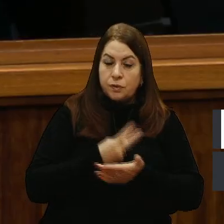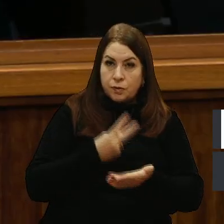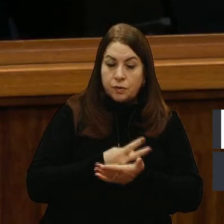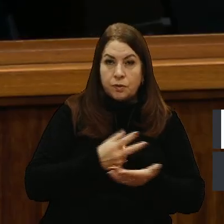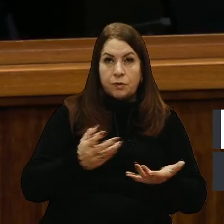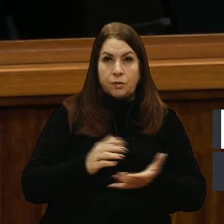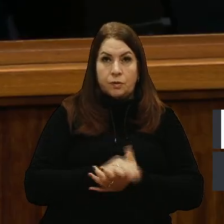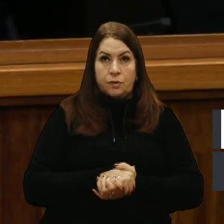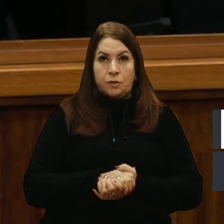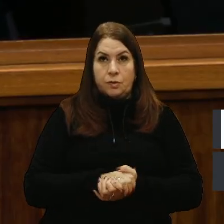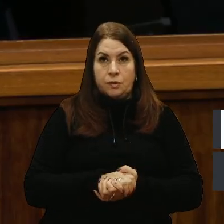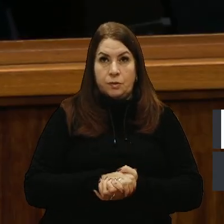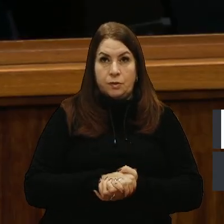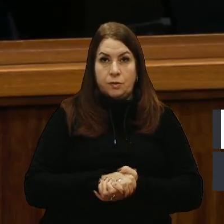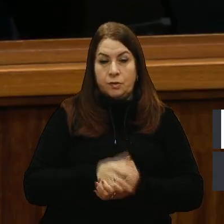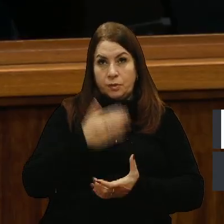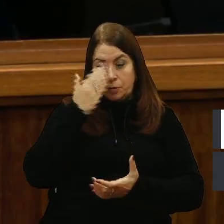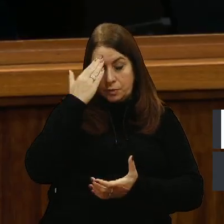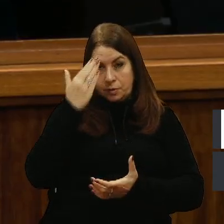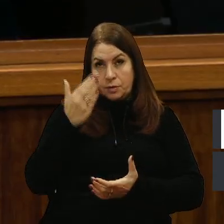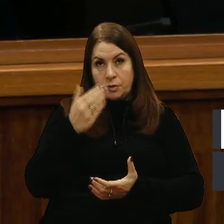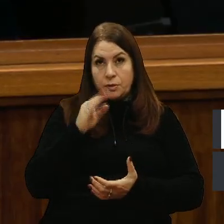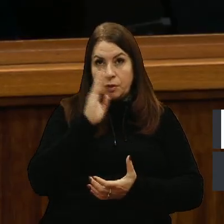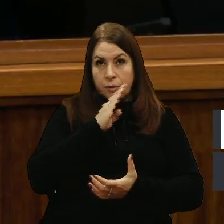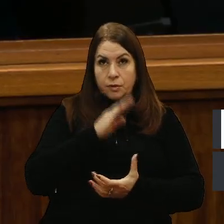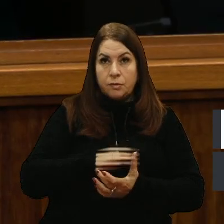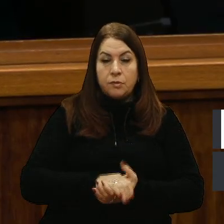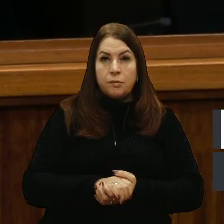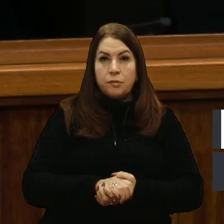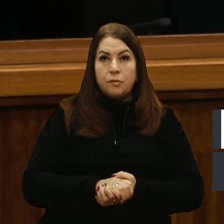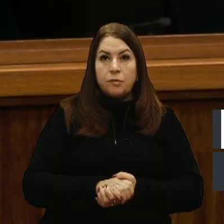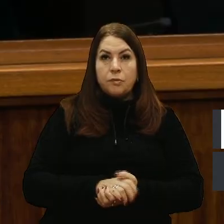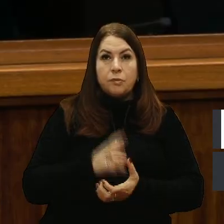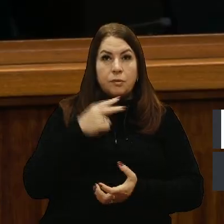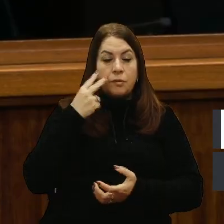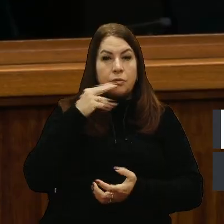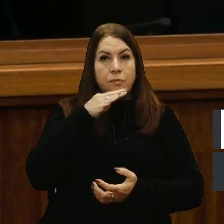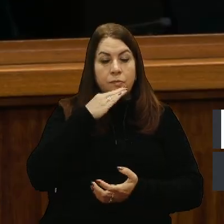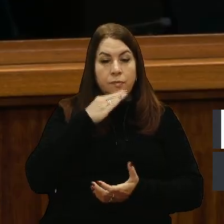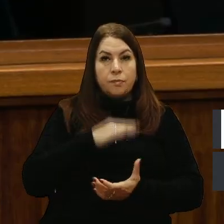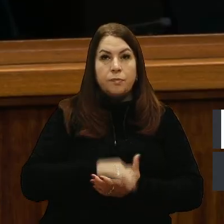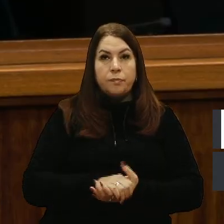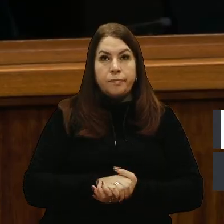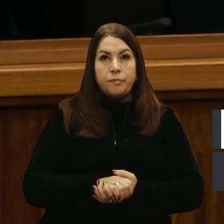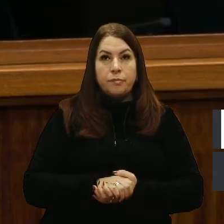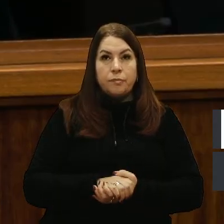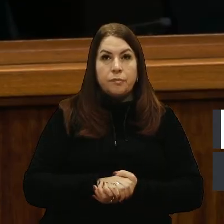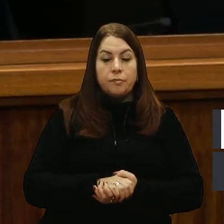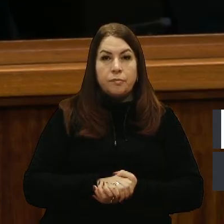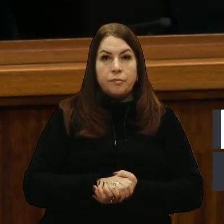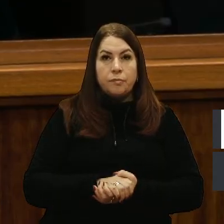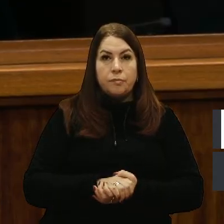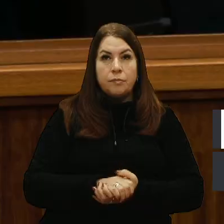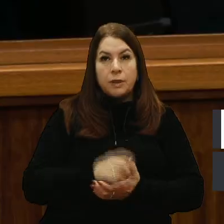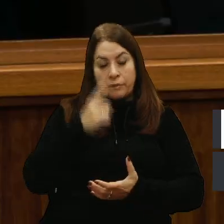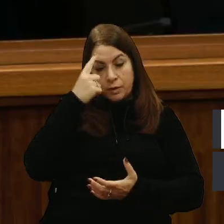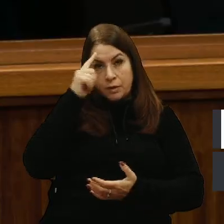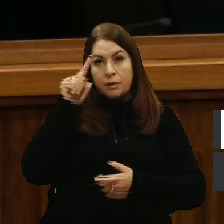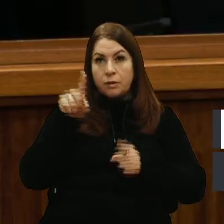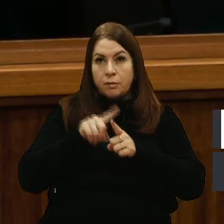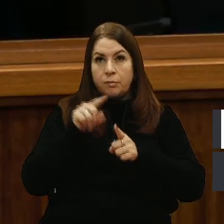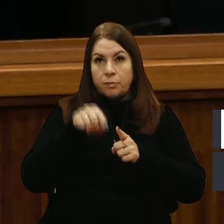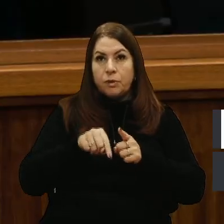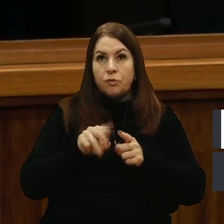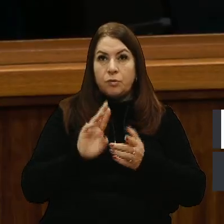Então, agradeço a agilidade, né, vereador Bortola, que foi quem tomou a iniciativa para que a